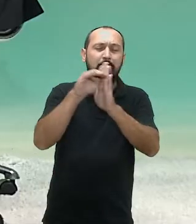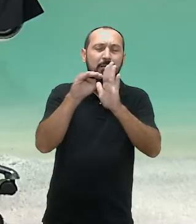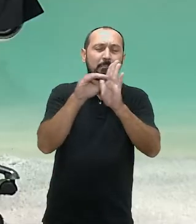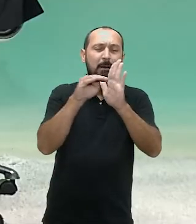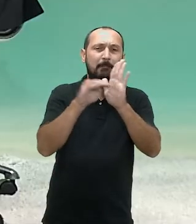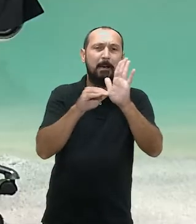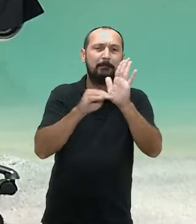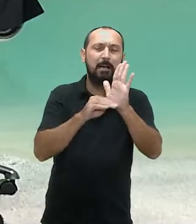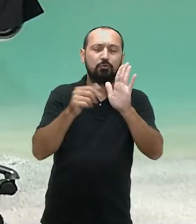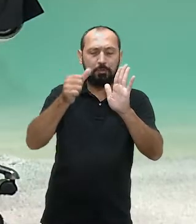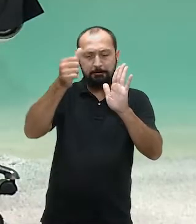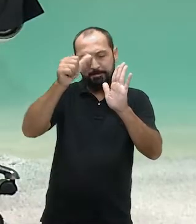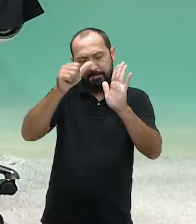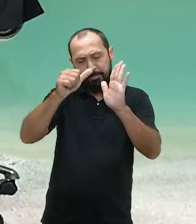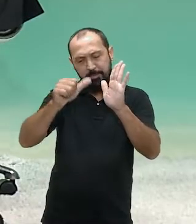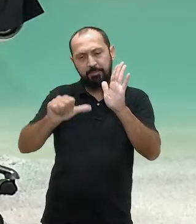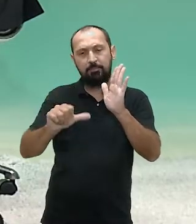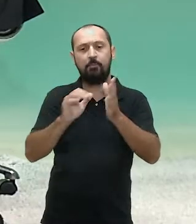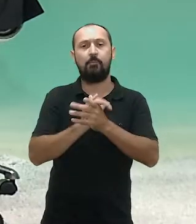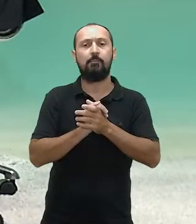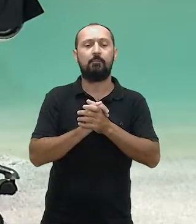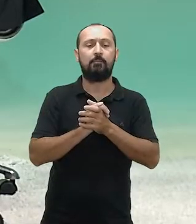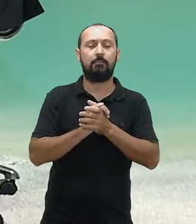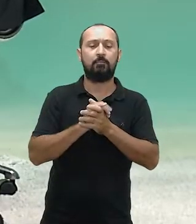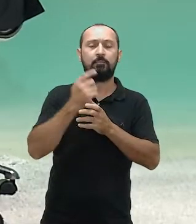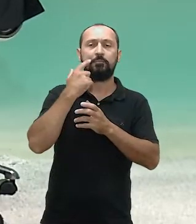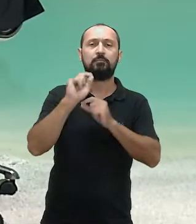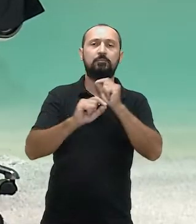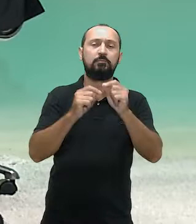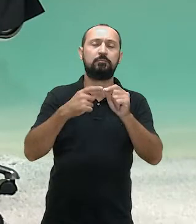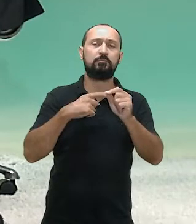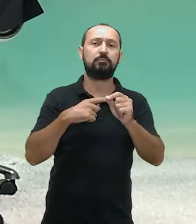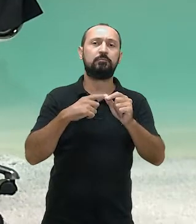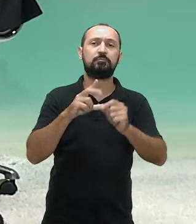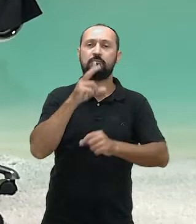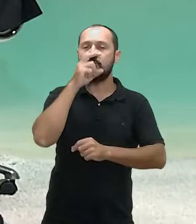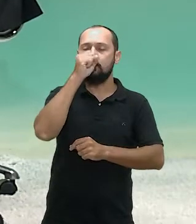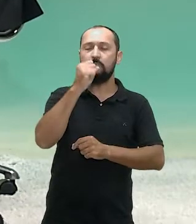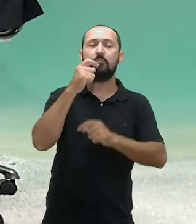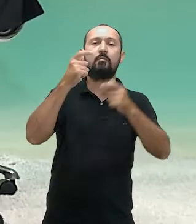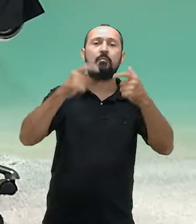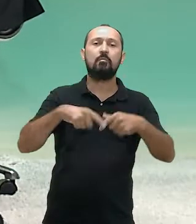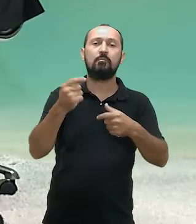Inclusive, aonde o princípio da legalidade tem muita força é